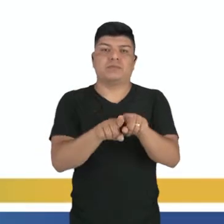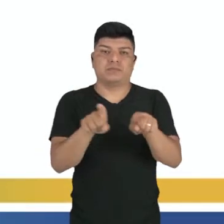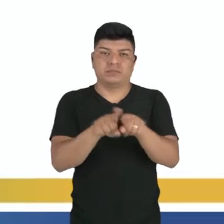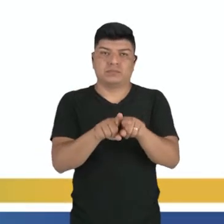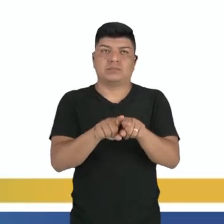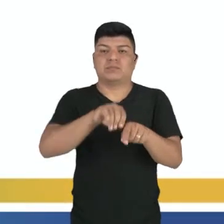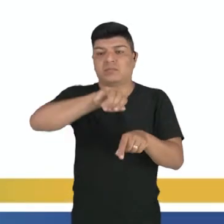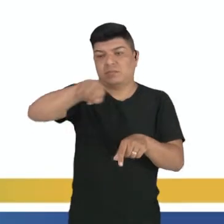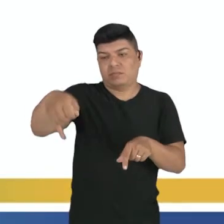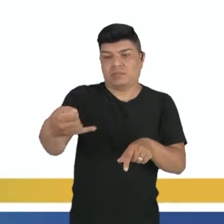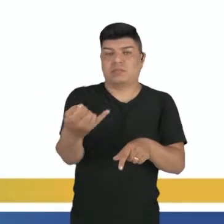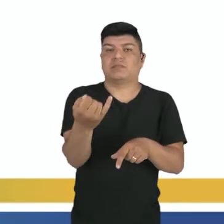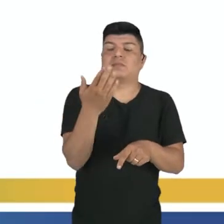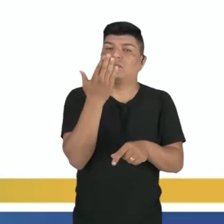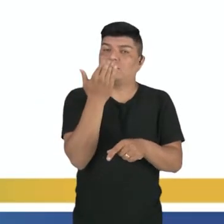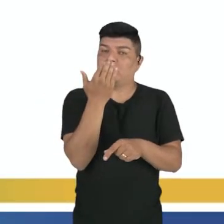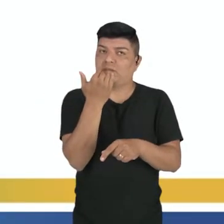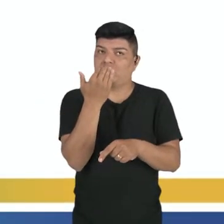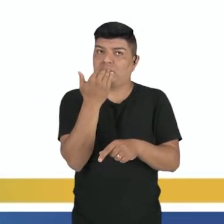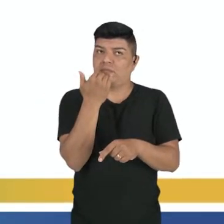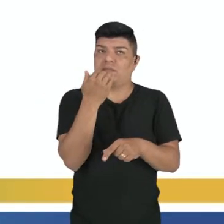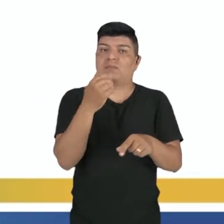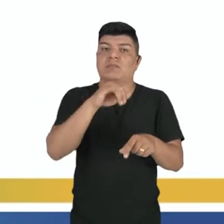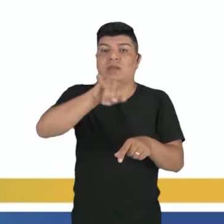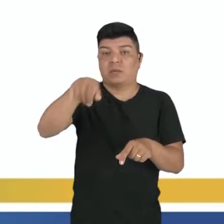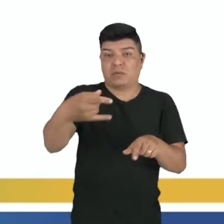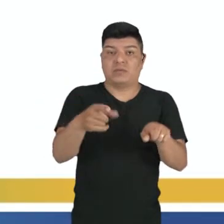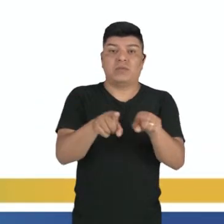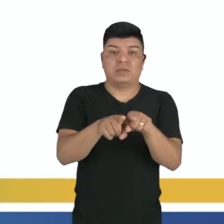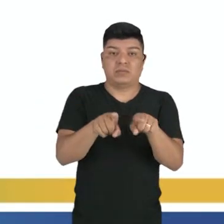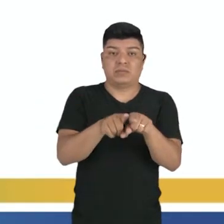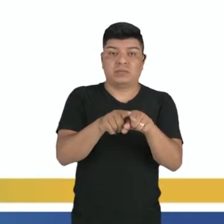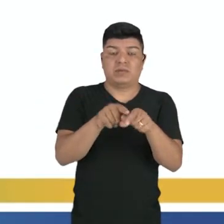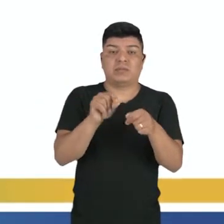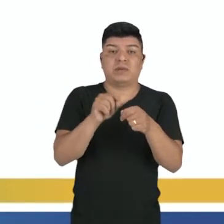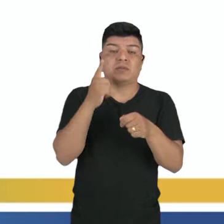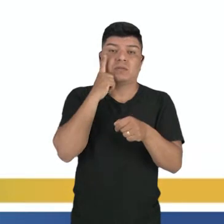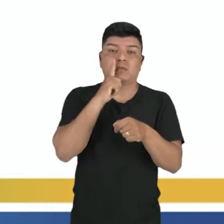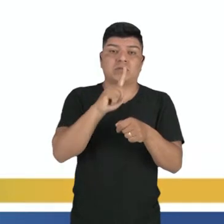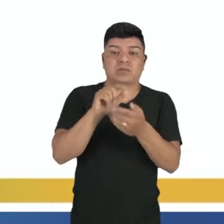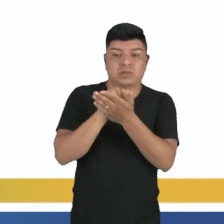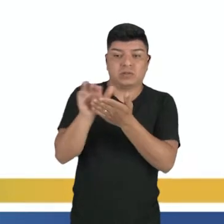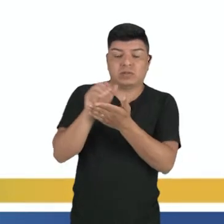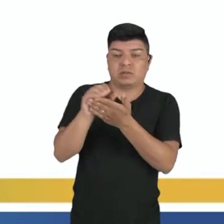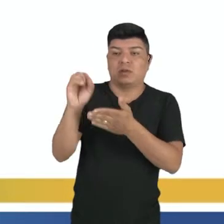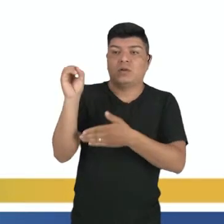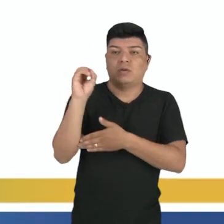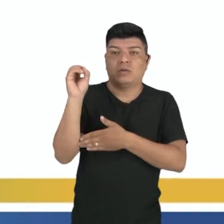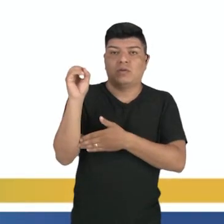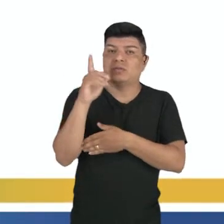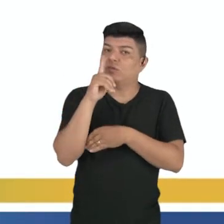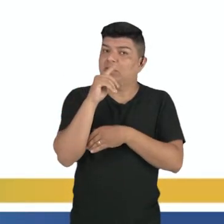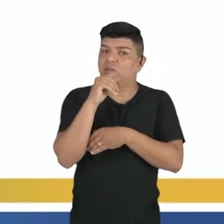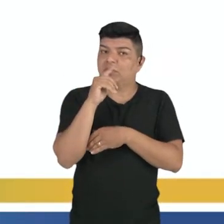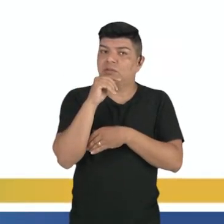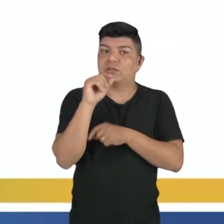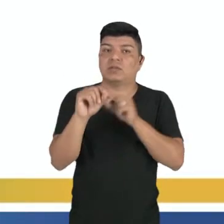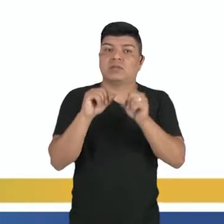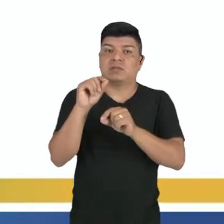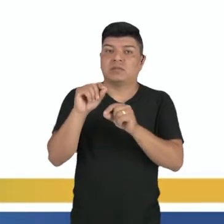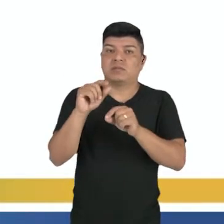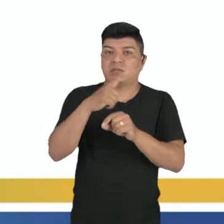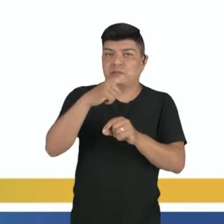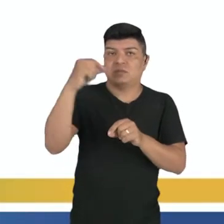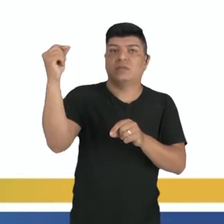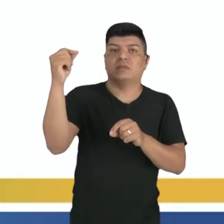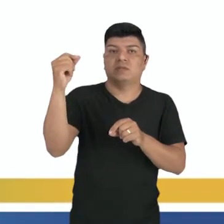de se aproveitar para se alimentar, se aproveita também para conseguir retirar o oxigênio da água. E à medida que a água